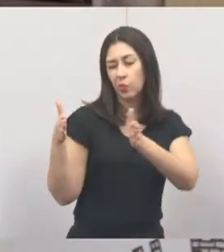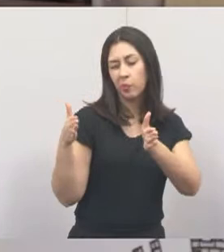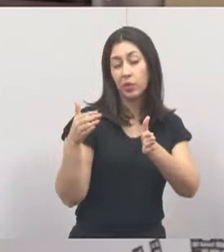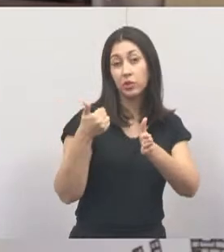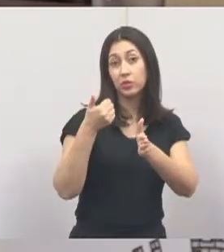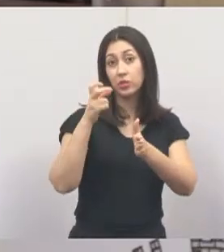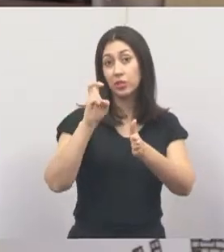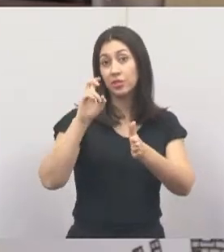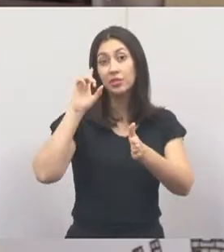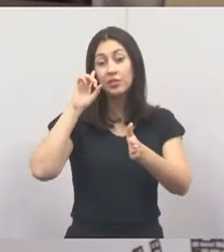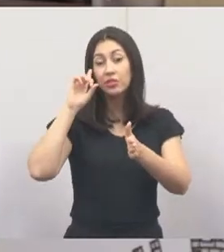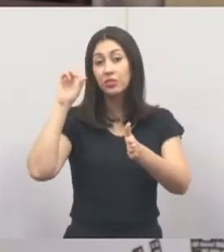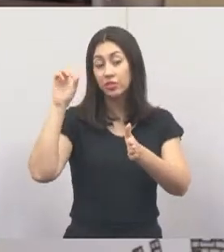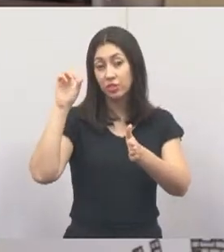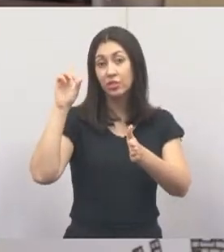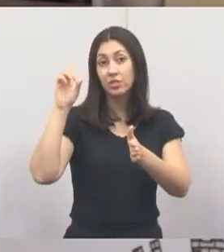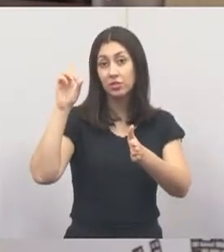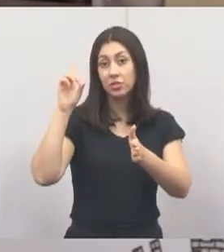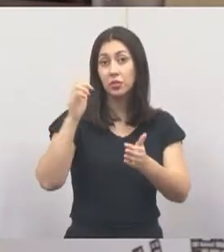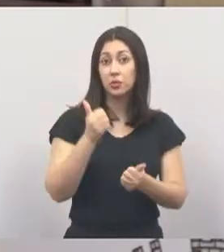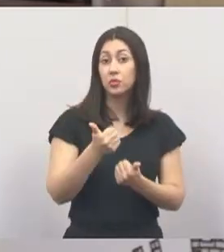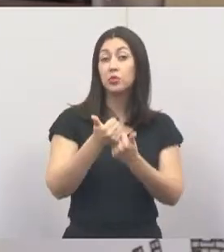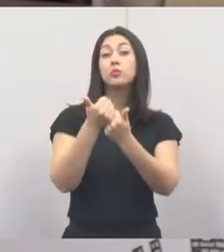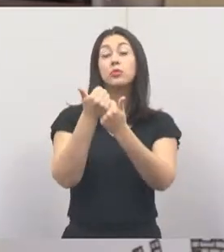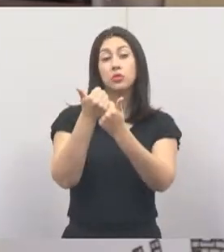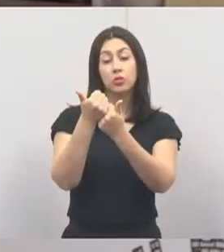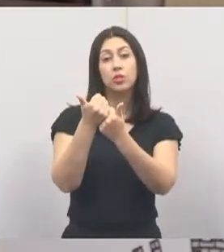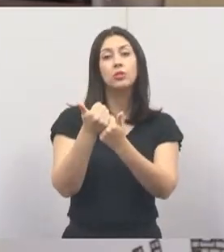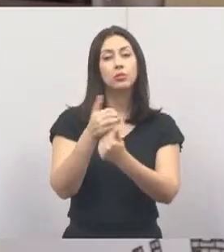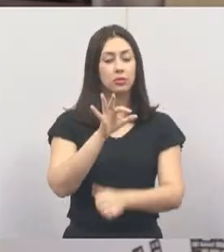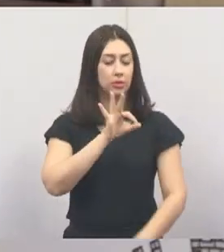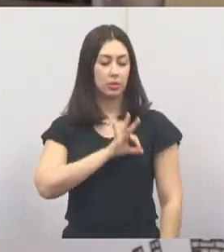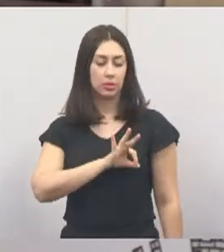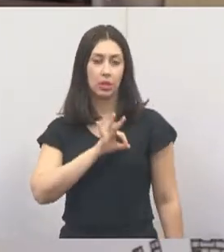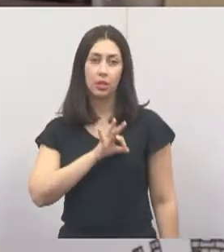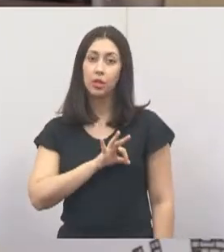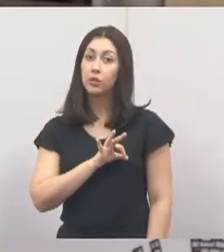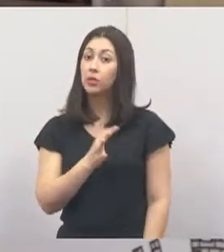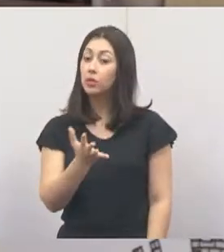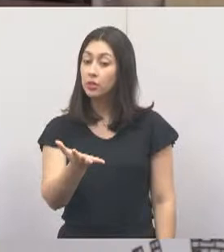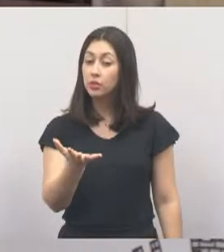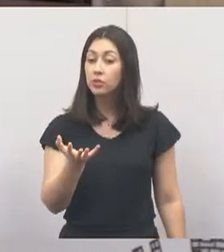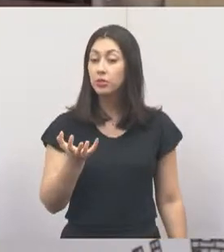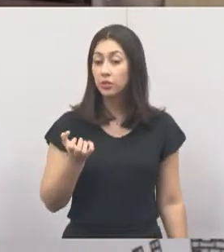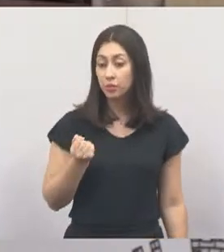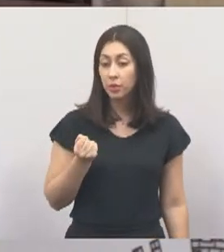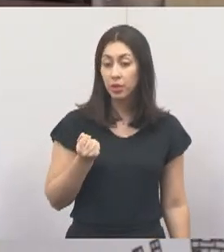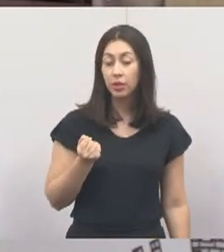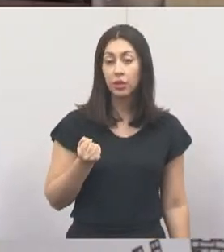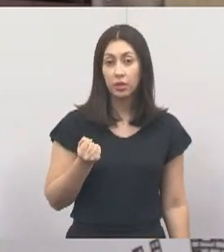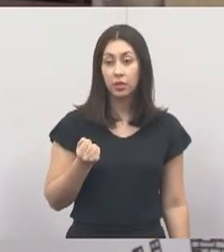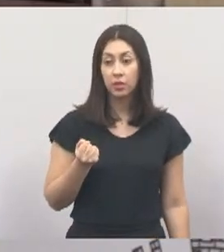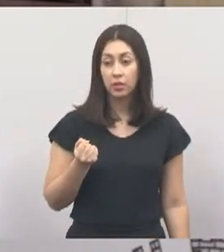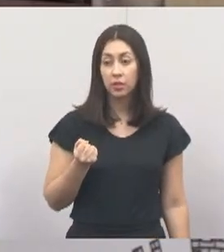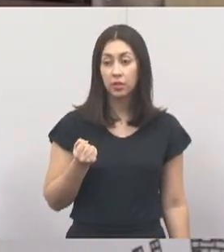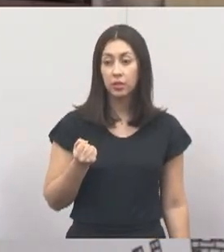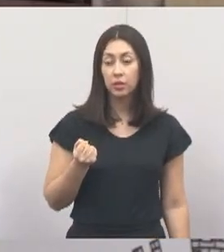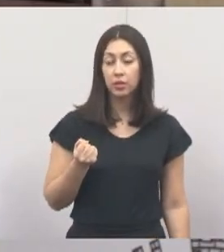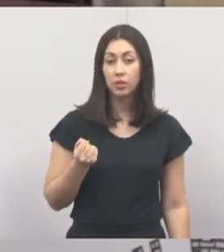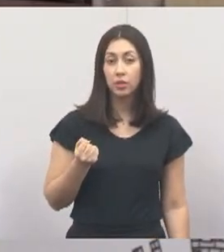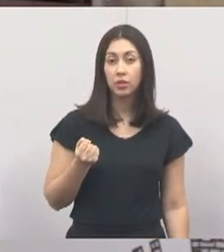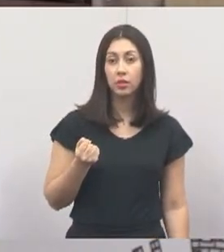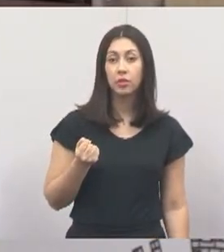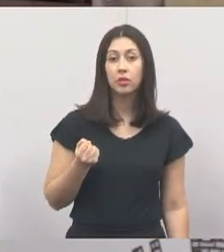15 dias, o substituto fará jus ao recebimento de GDA